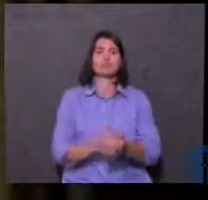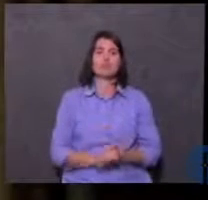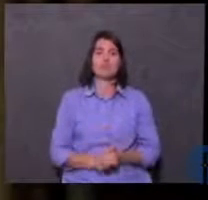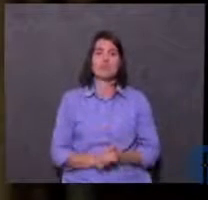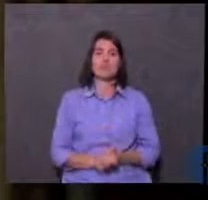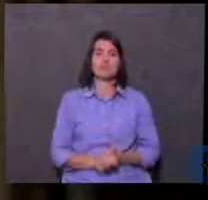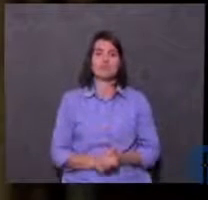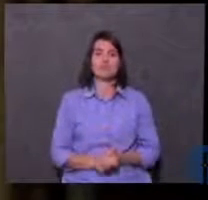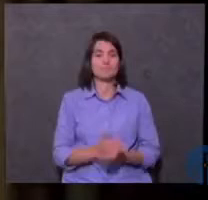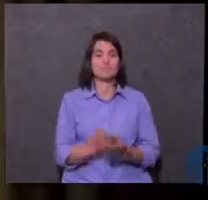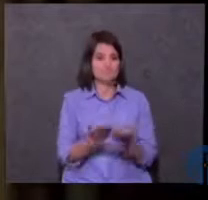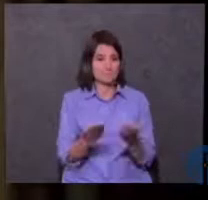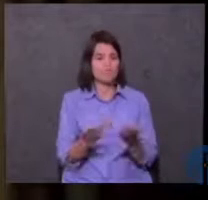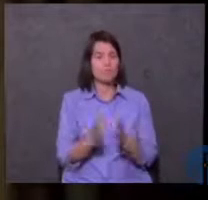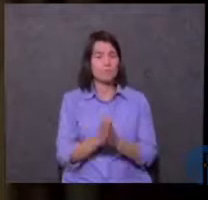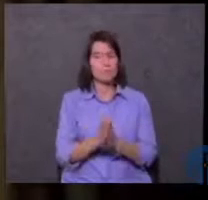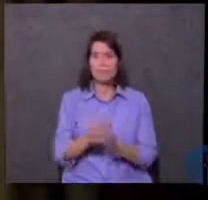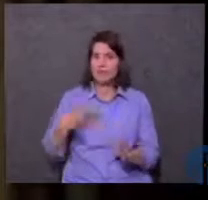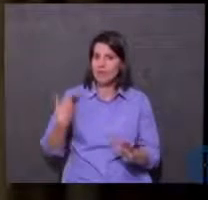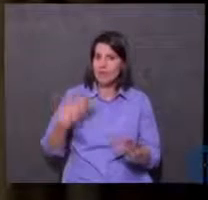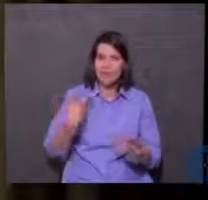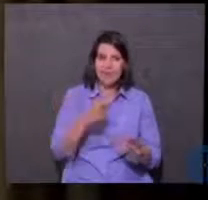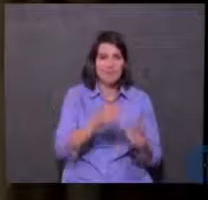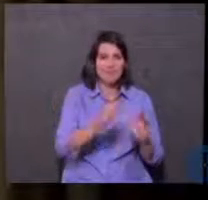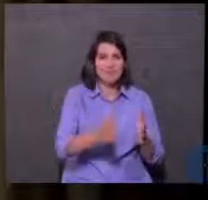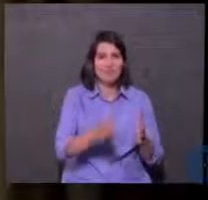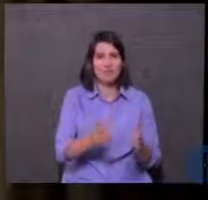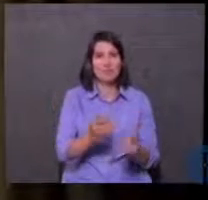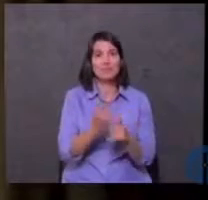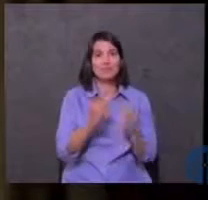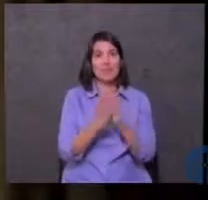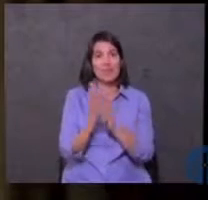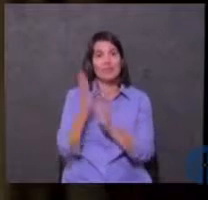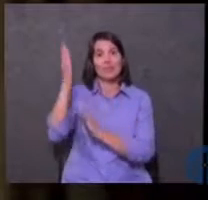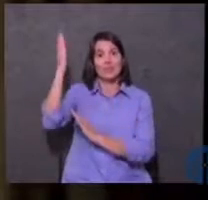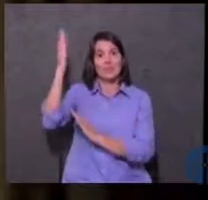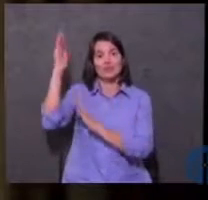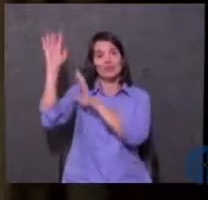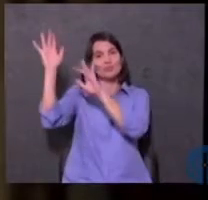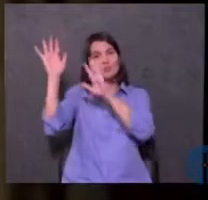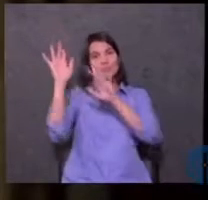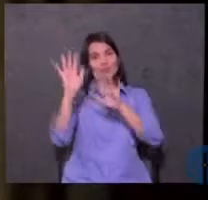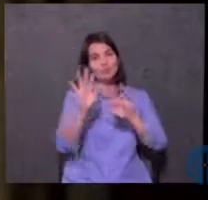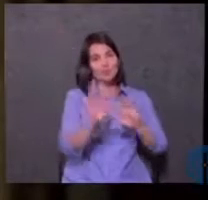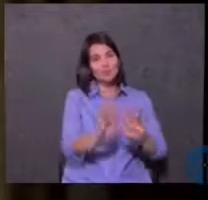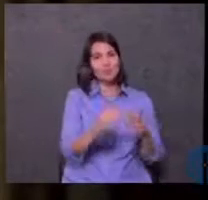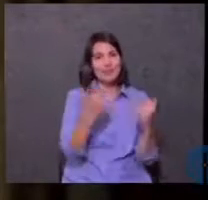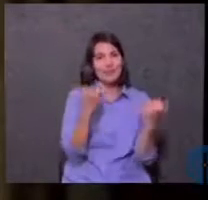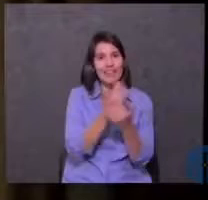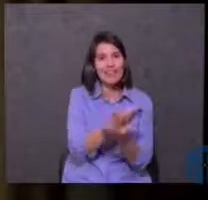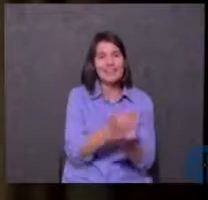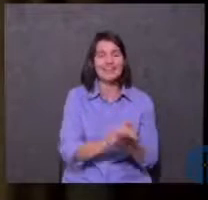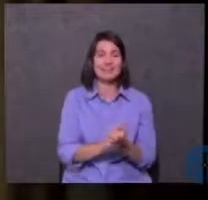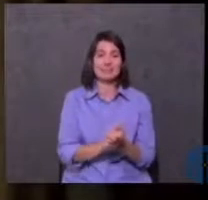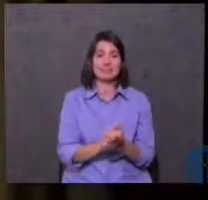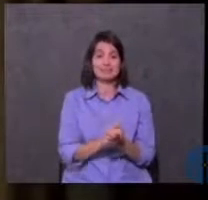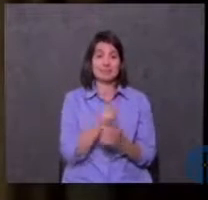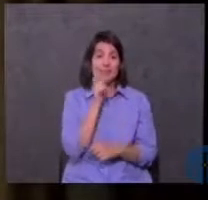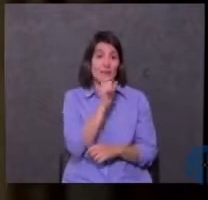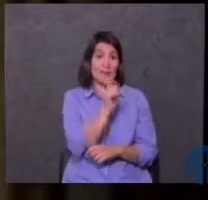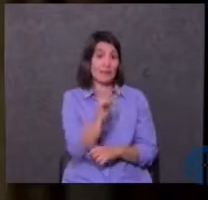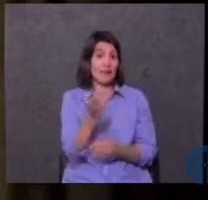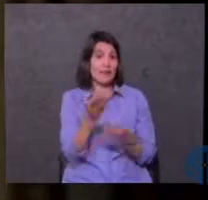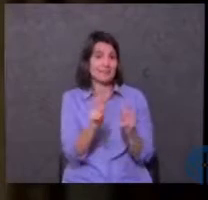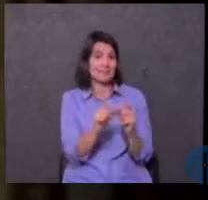Não temas, pois achaste graça diante de Deus. É com estas palavras que o